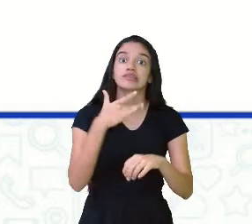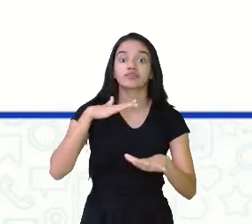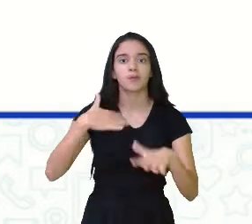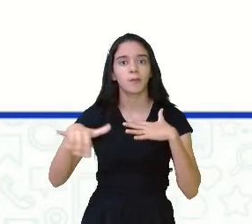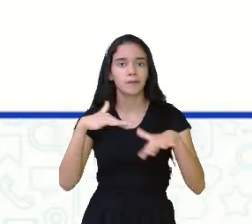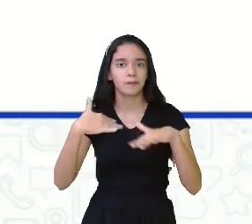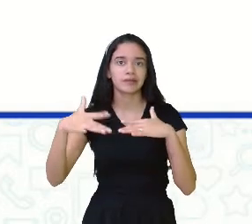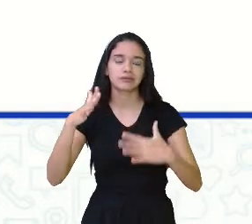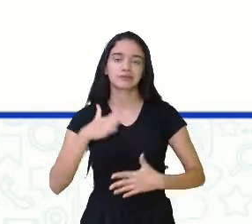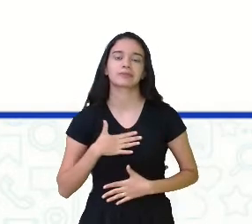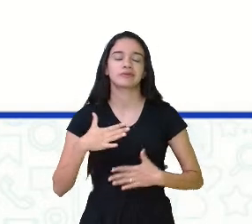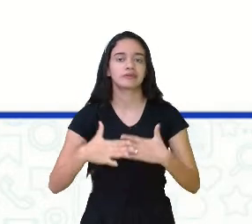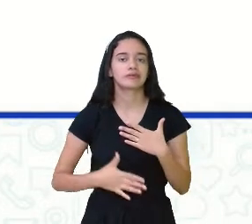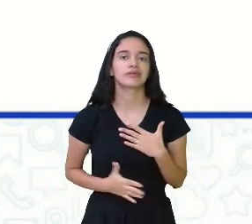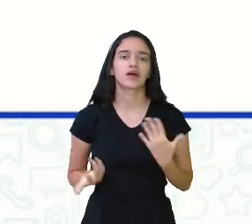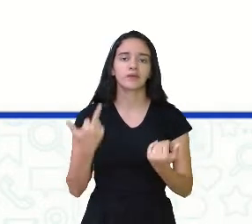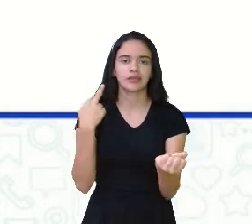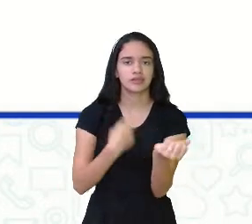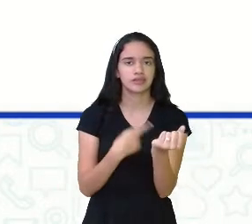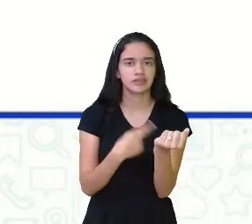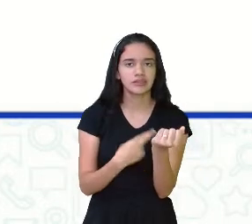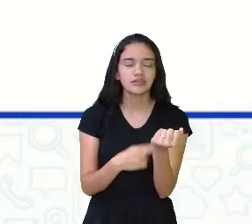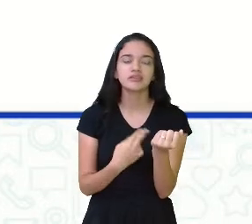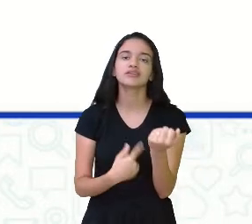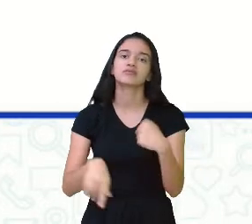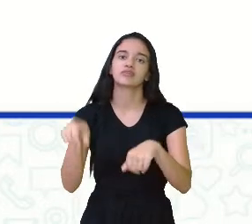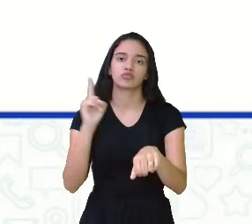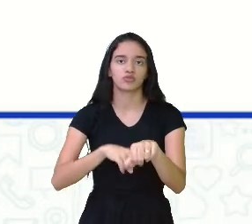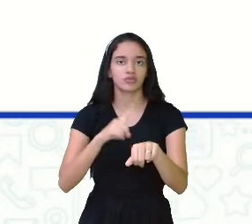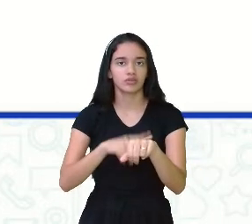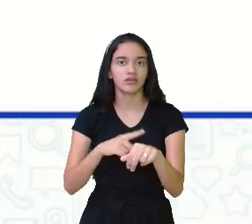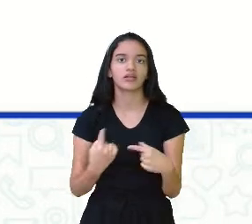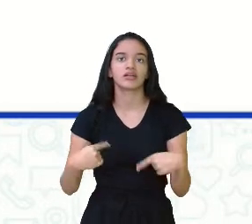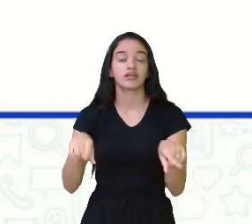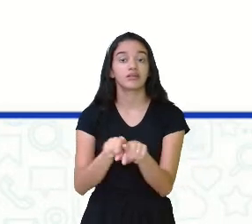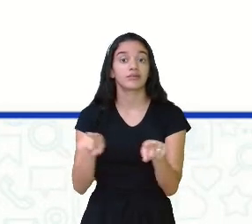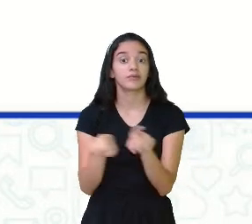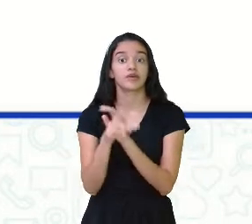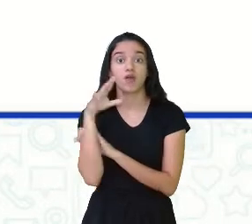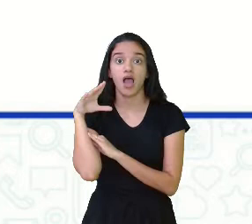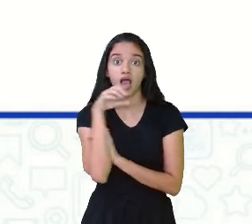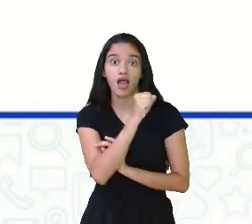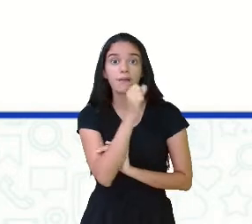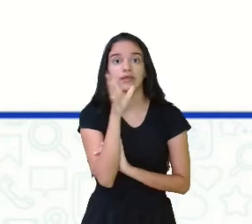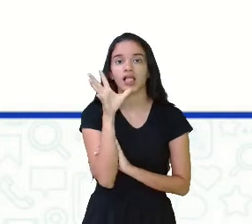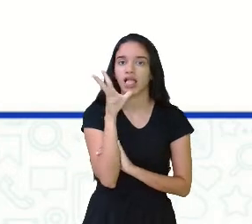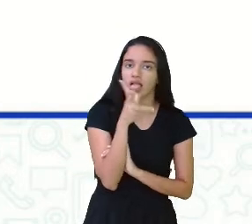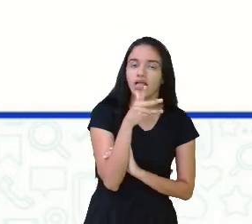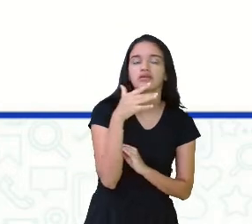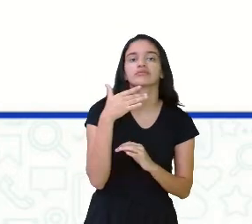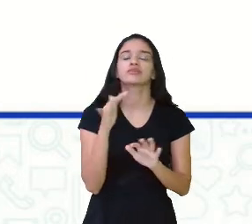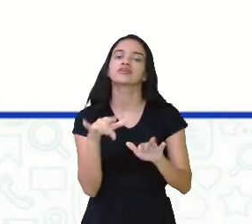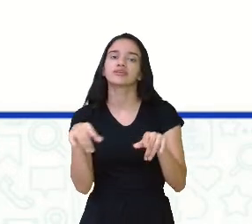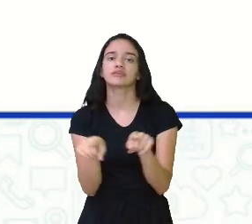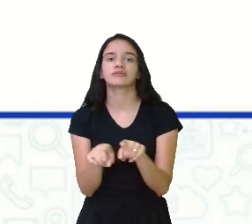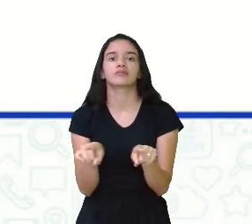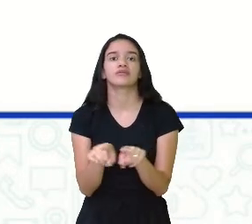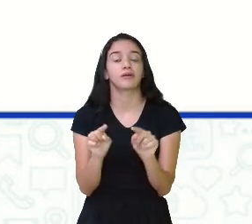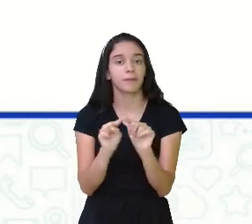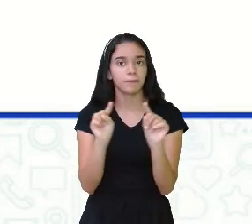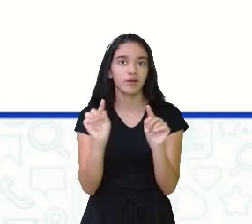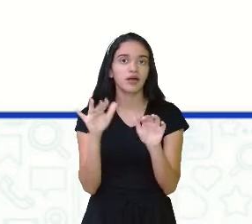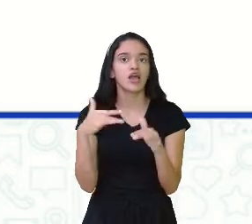movimento corporal, né, ritmo e duração, contrastes entre o rápido, o médio e o lento, e o contratempo. Isso.